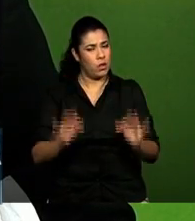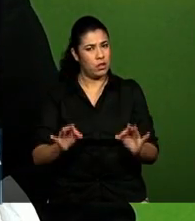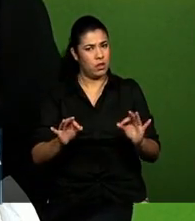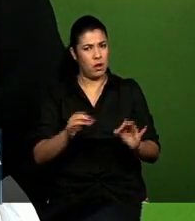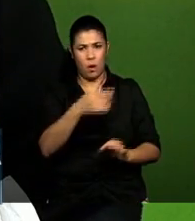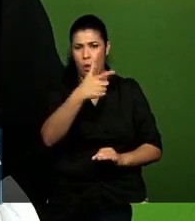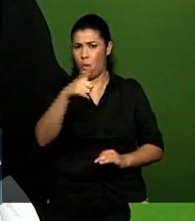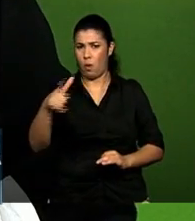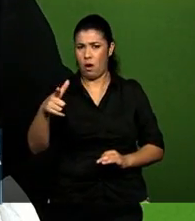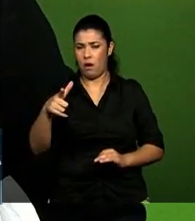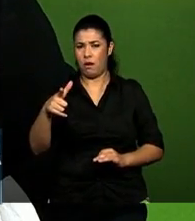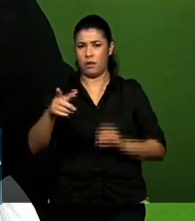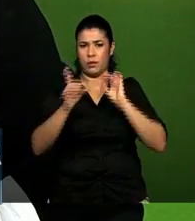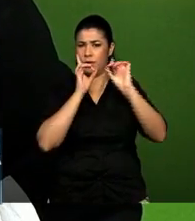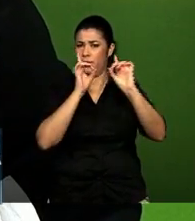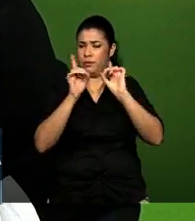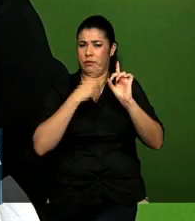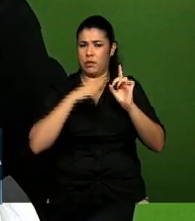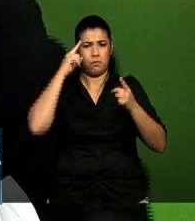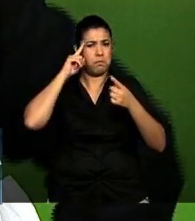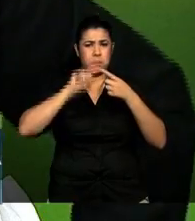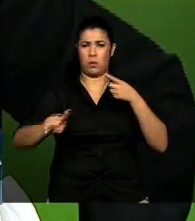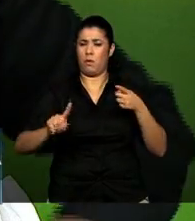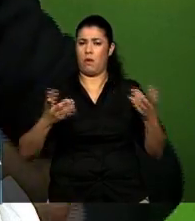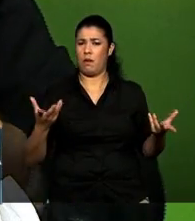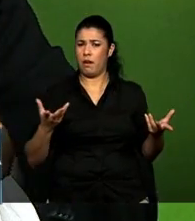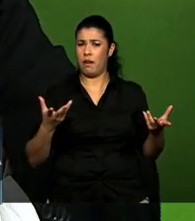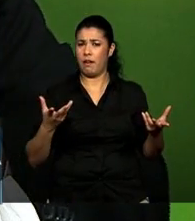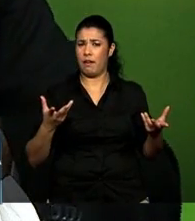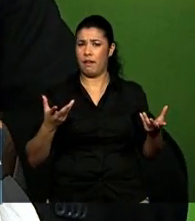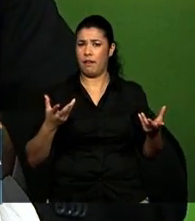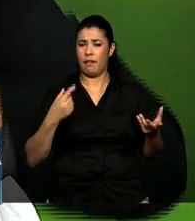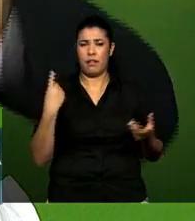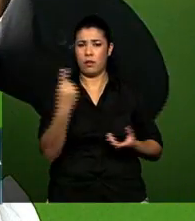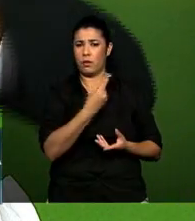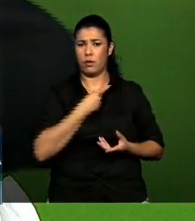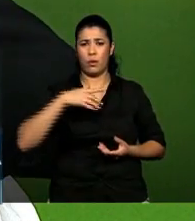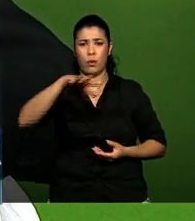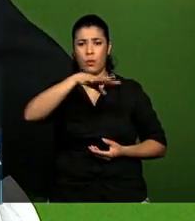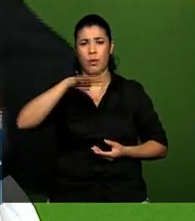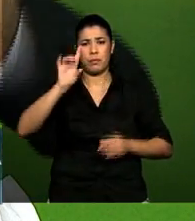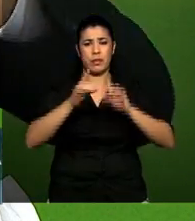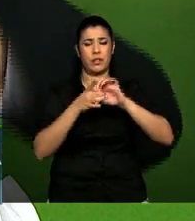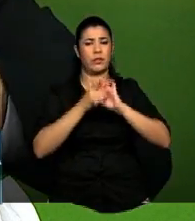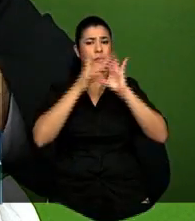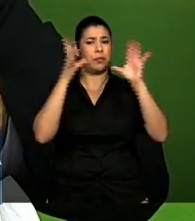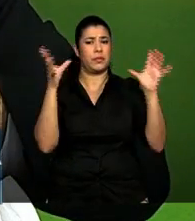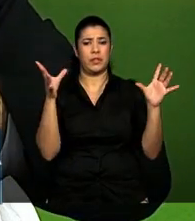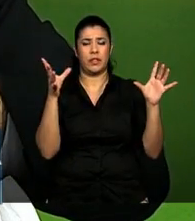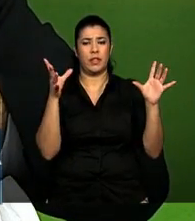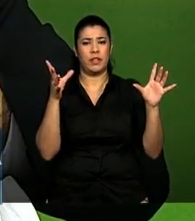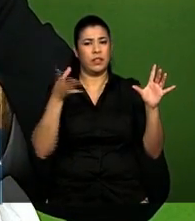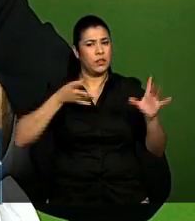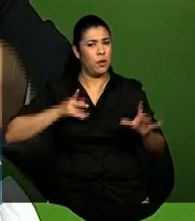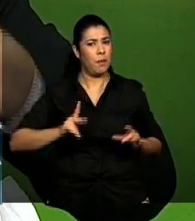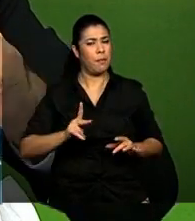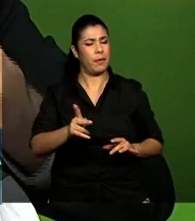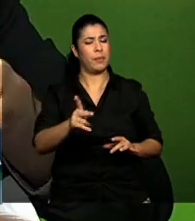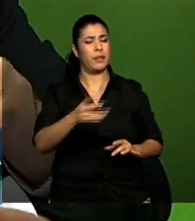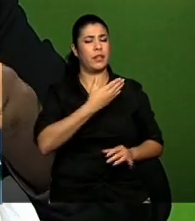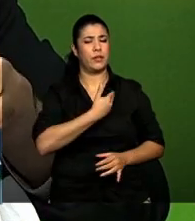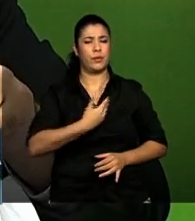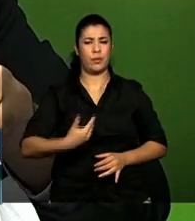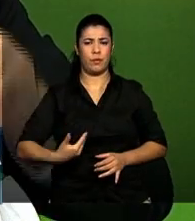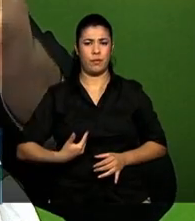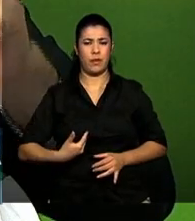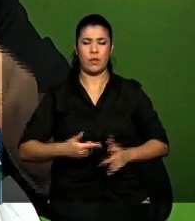opiniões faz parte do ambiente democrático portanto esse eu acho que é Um Desafio permanente do governo e das